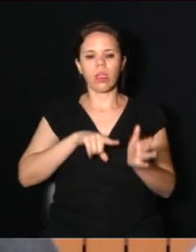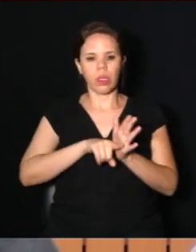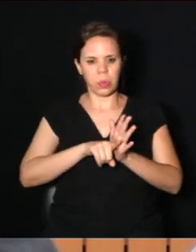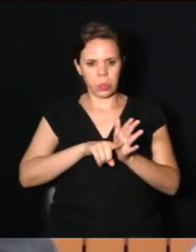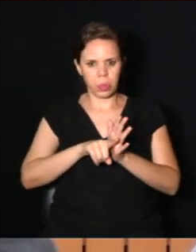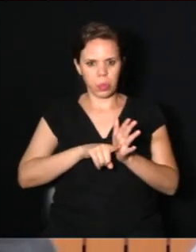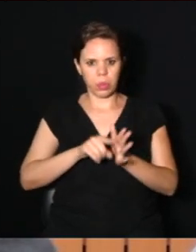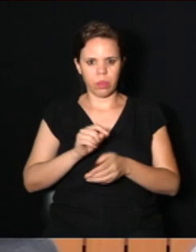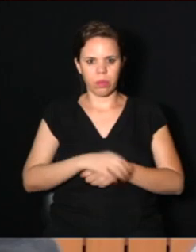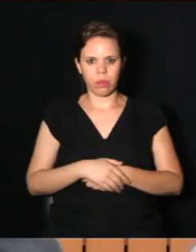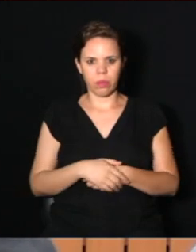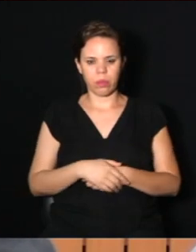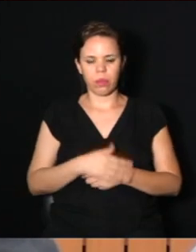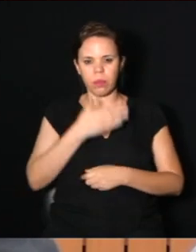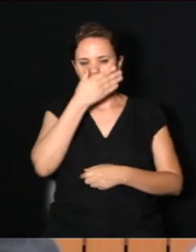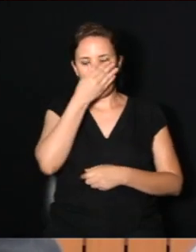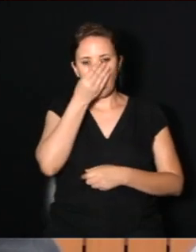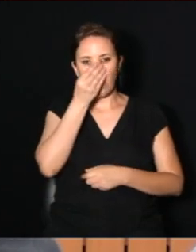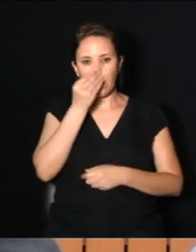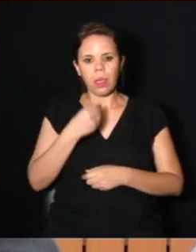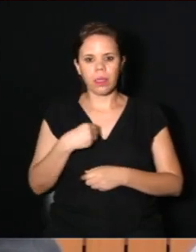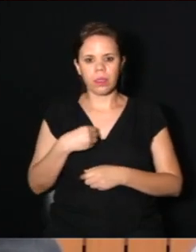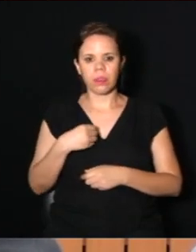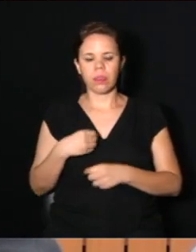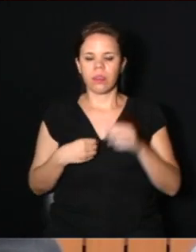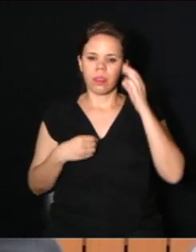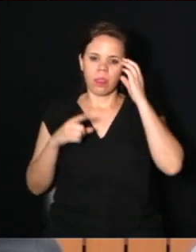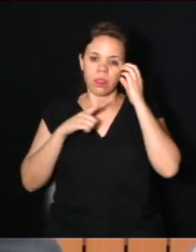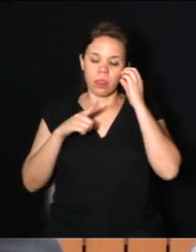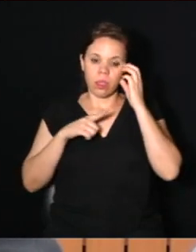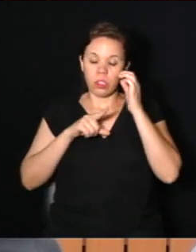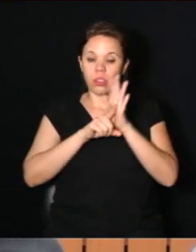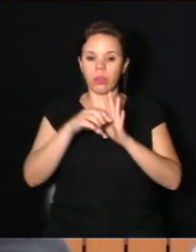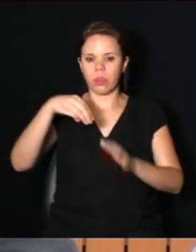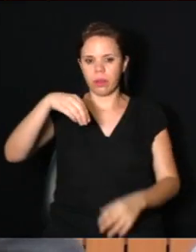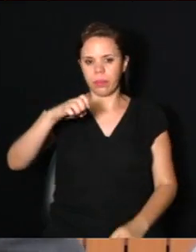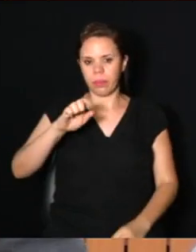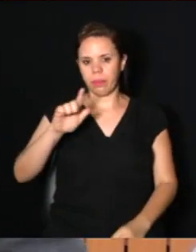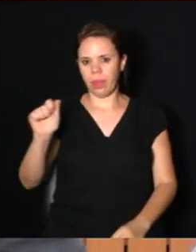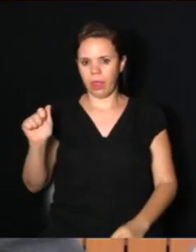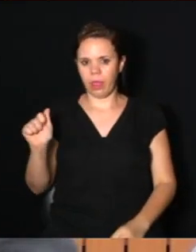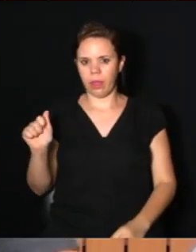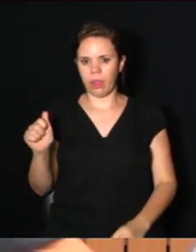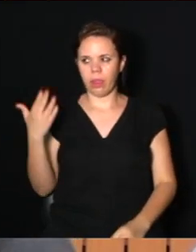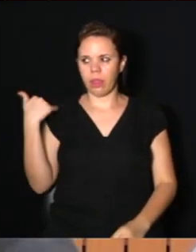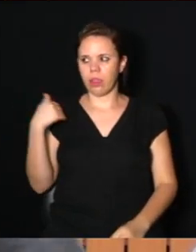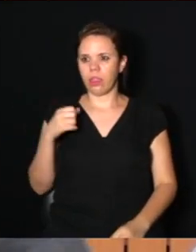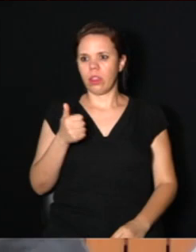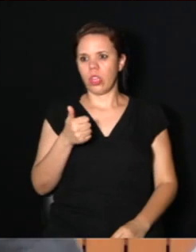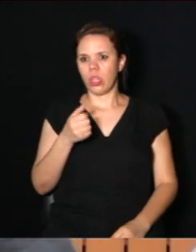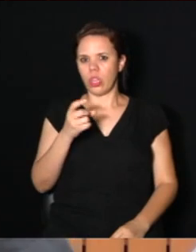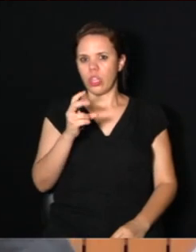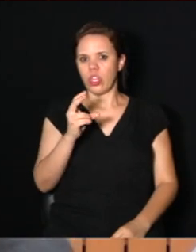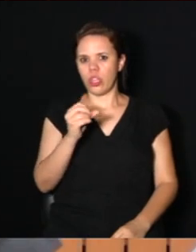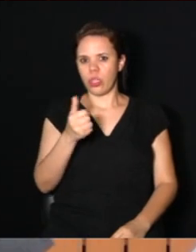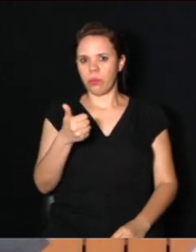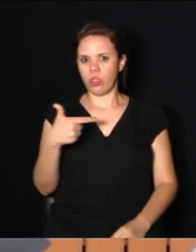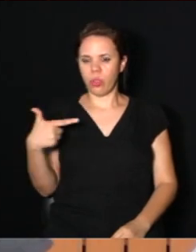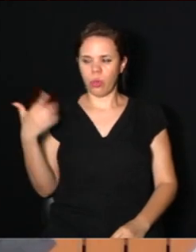Big Cities, que foi Mega City, São Paulo Mega City, que é um estudo de 2012, ele está começando a ficar um pouco velhinho, mas ele ainda é muito